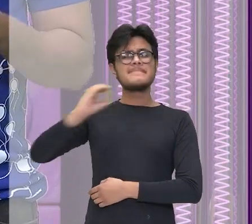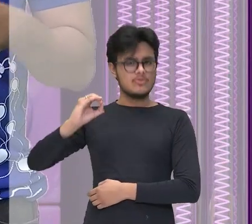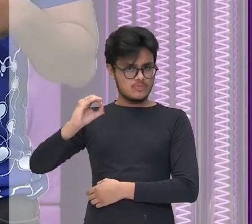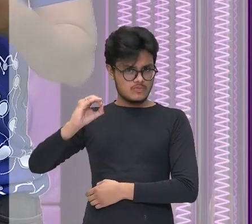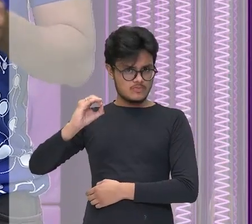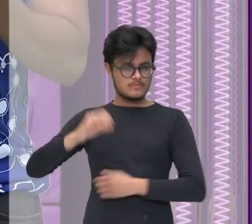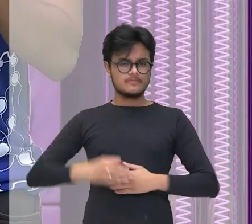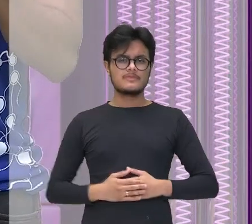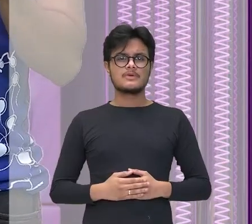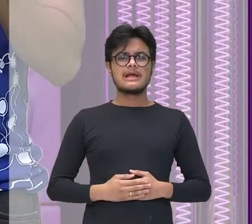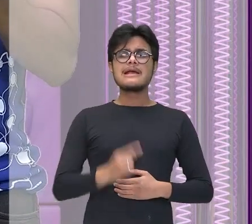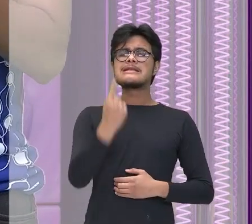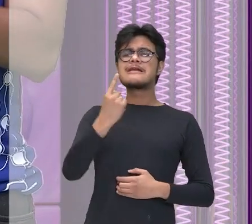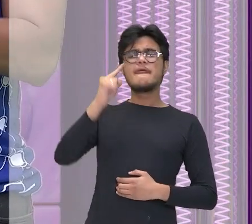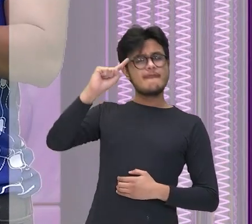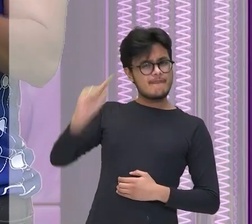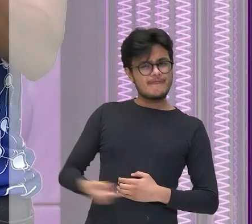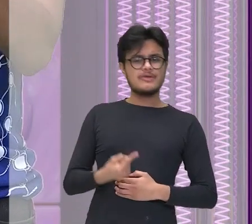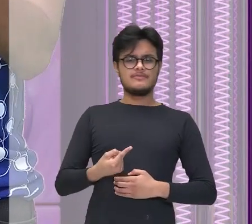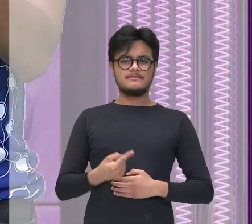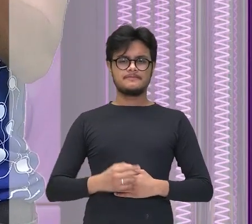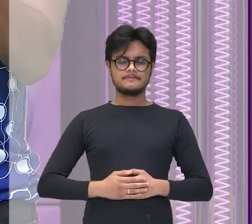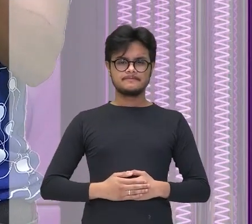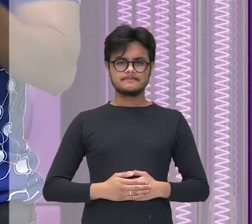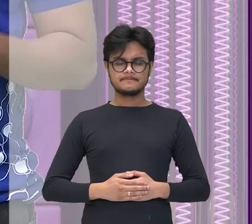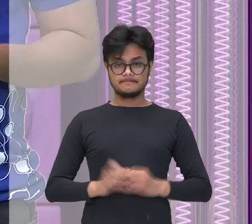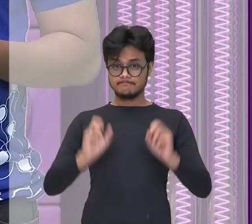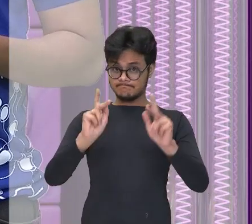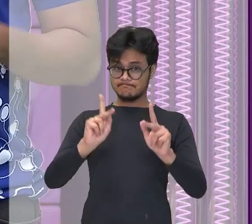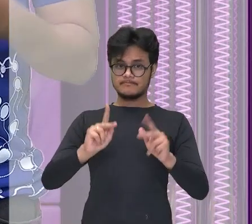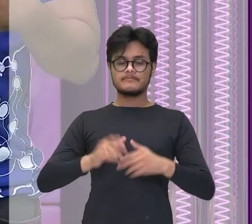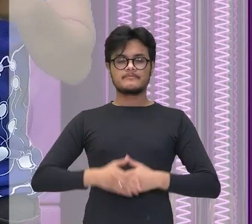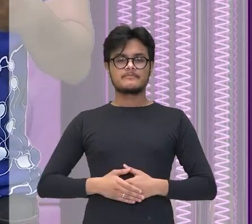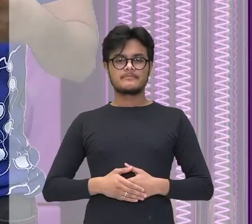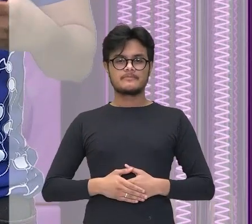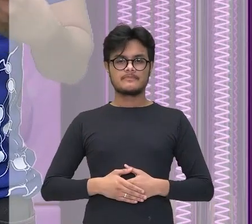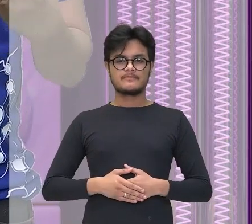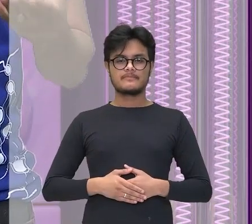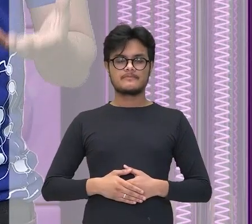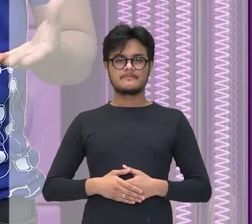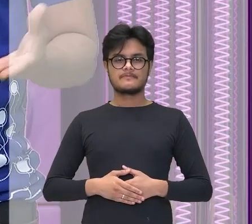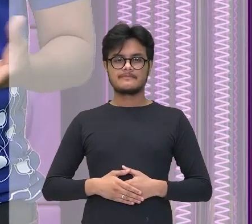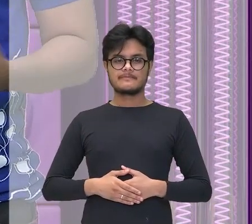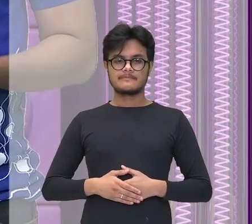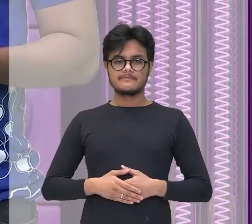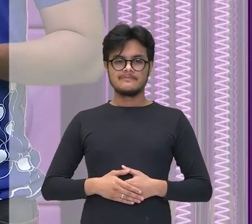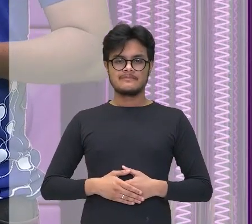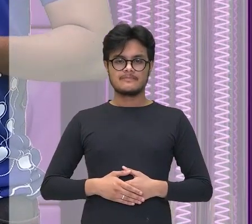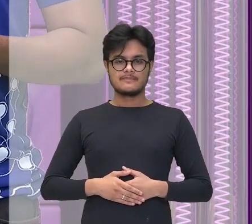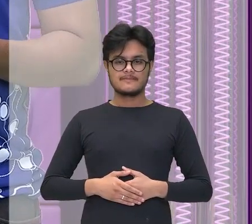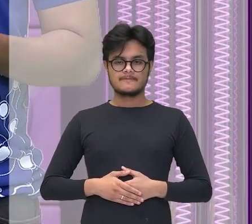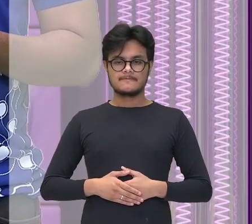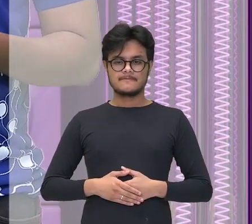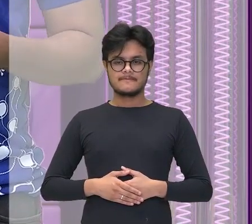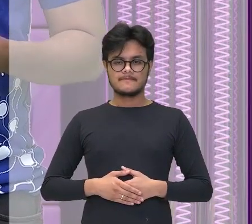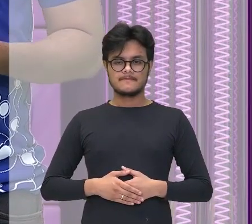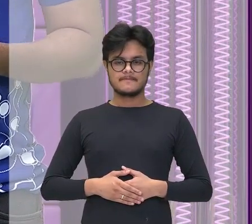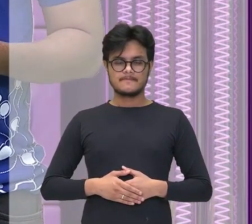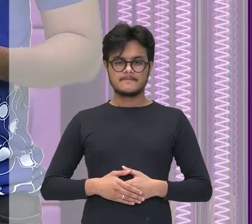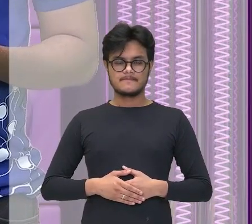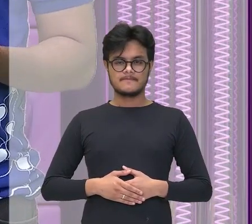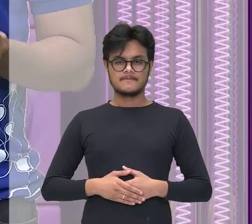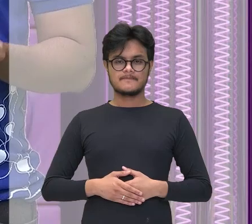partes. Então, depois dessa divisão, o pedacinho que eu tenho, que eu não consigo nem imaginar, ele